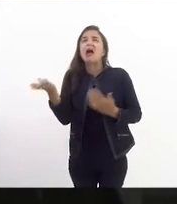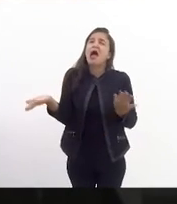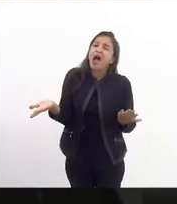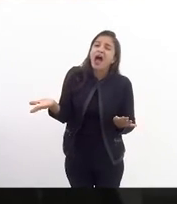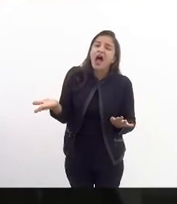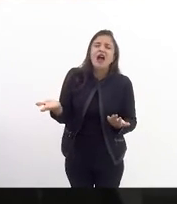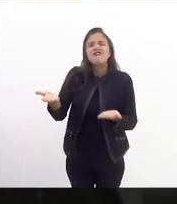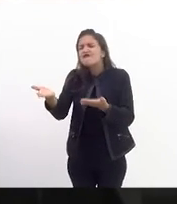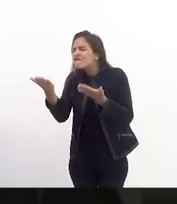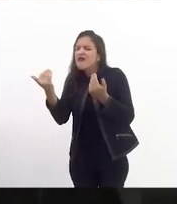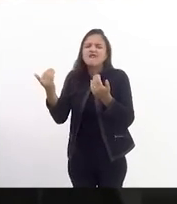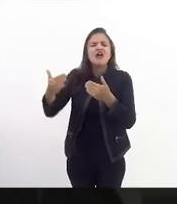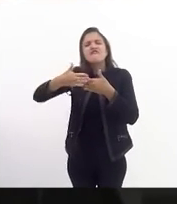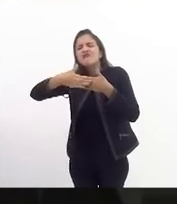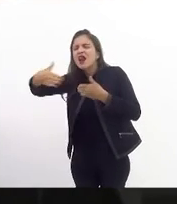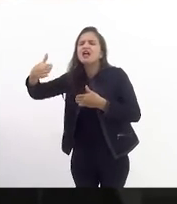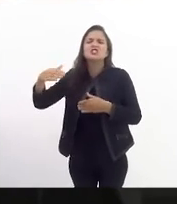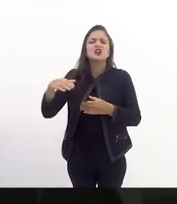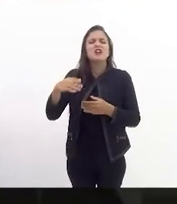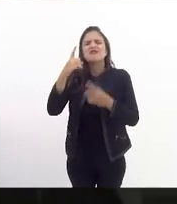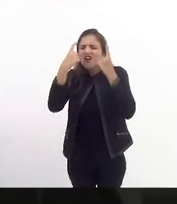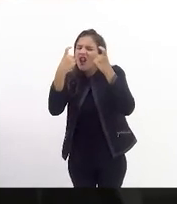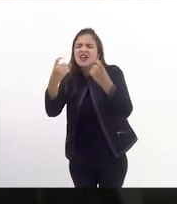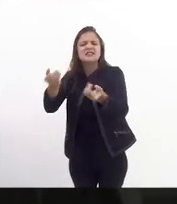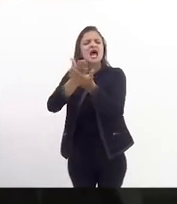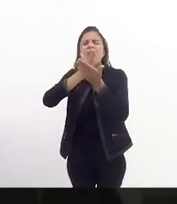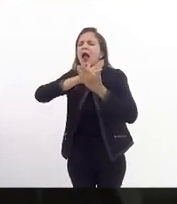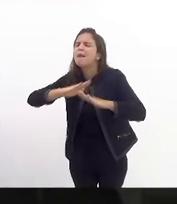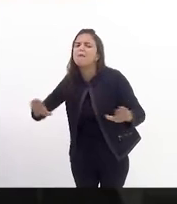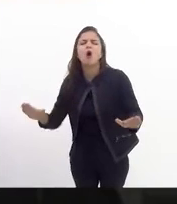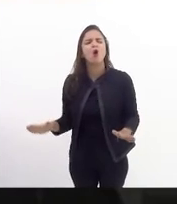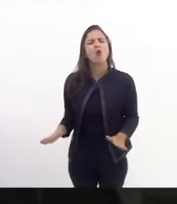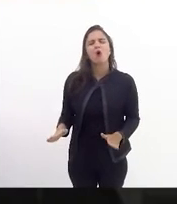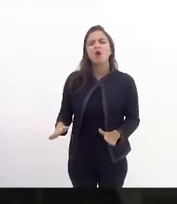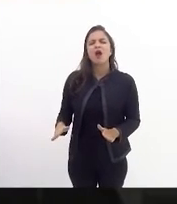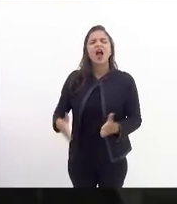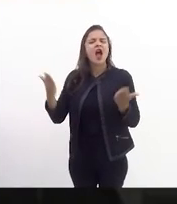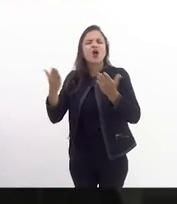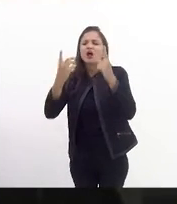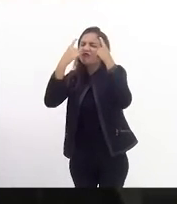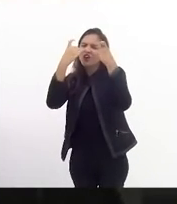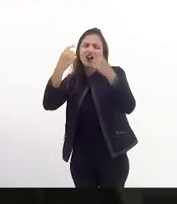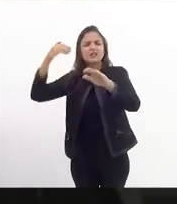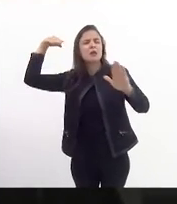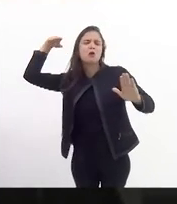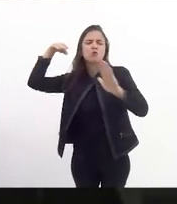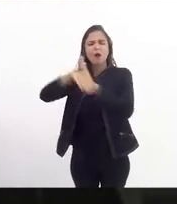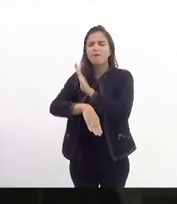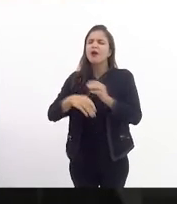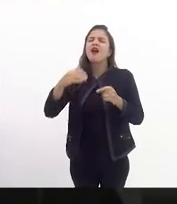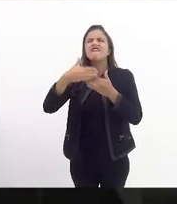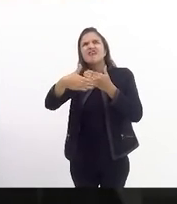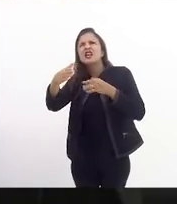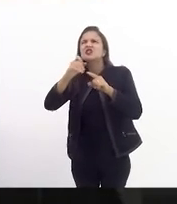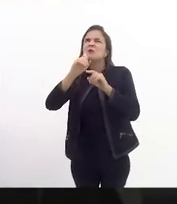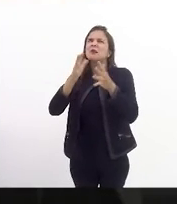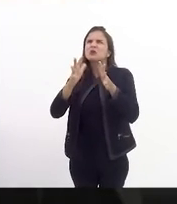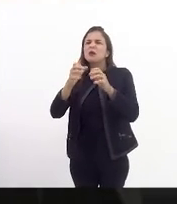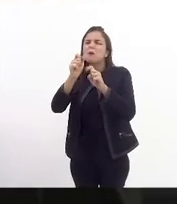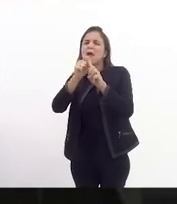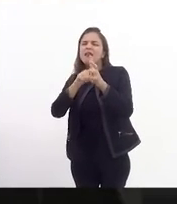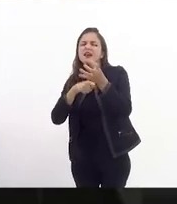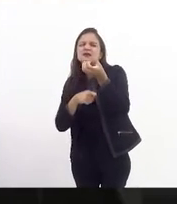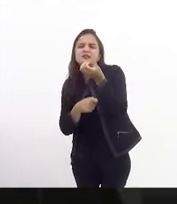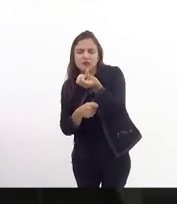acabar com a violência com reduções brutais nos próximos 6 meses. Porque esses